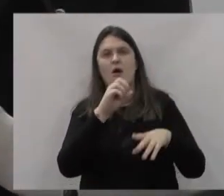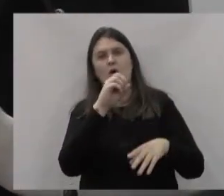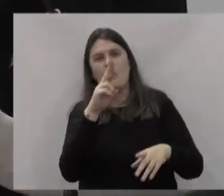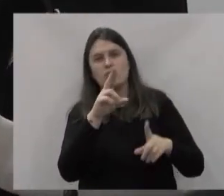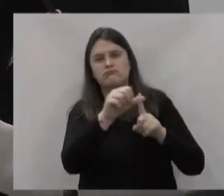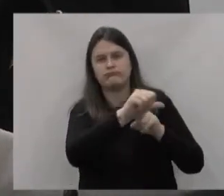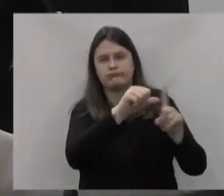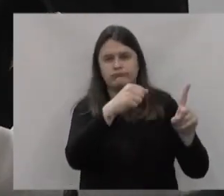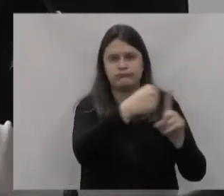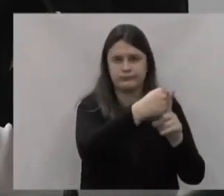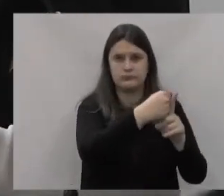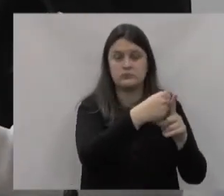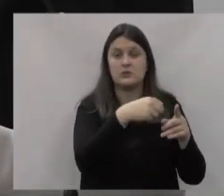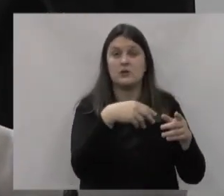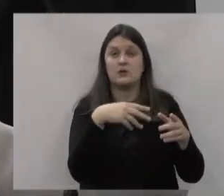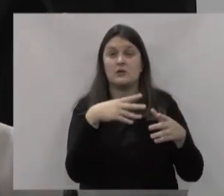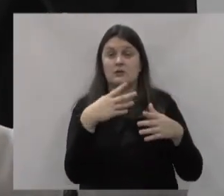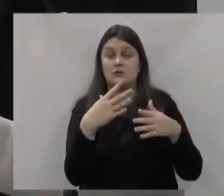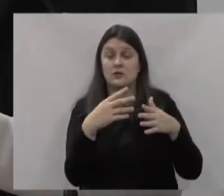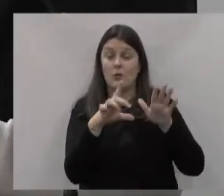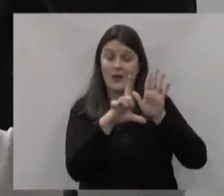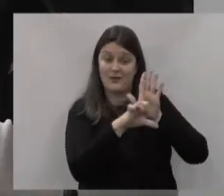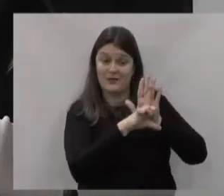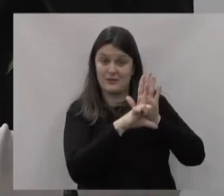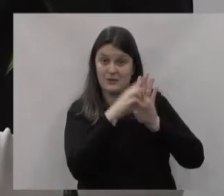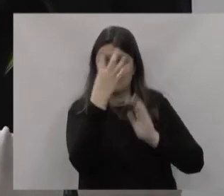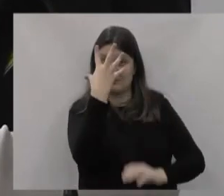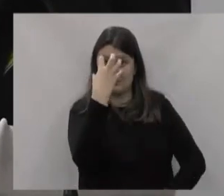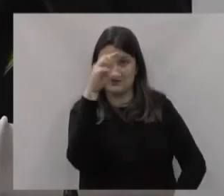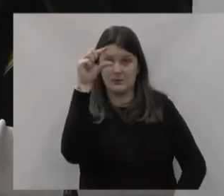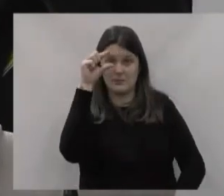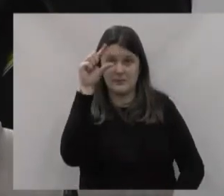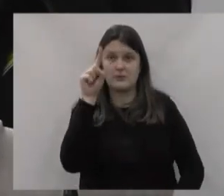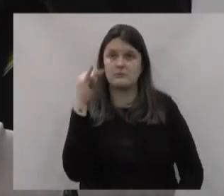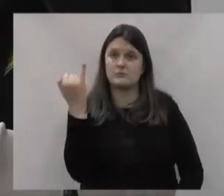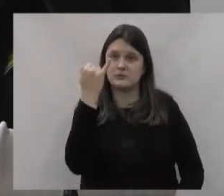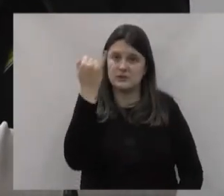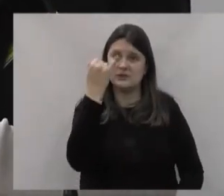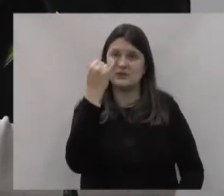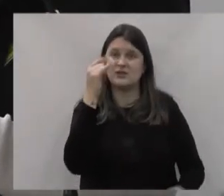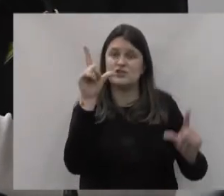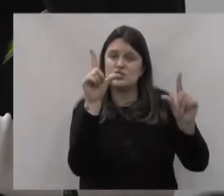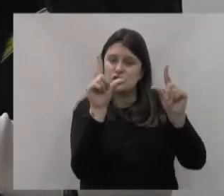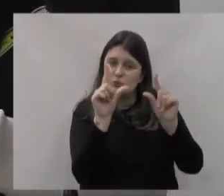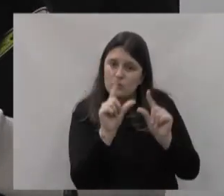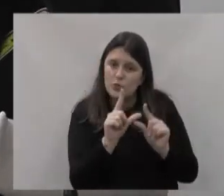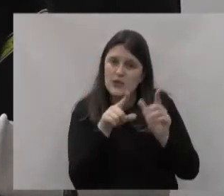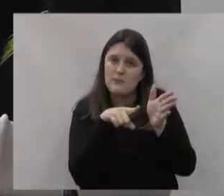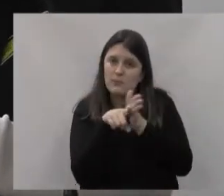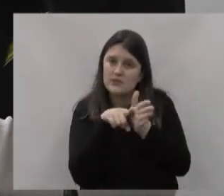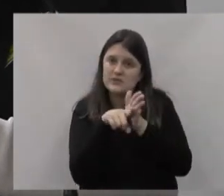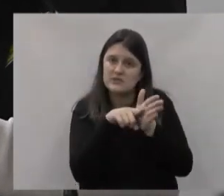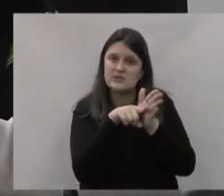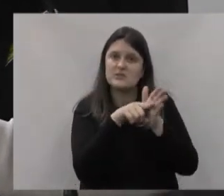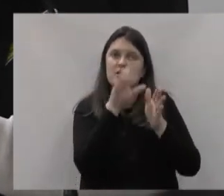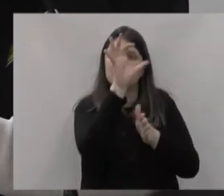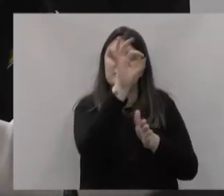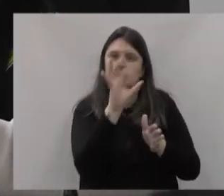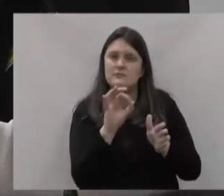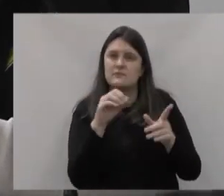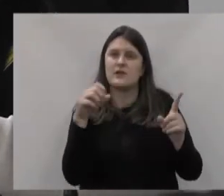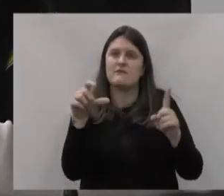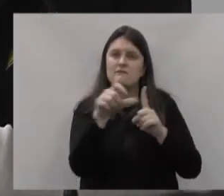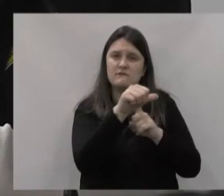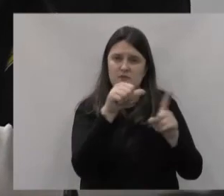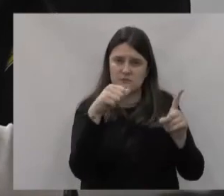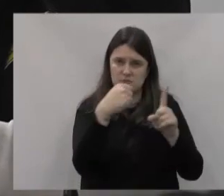feminicídio. Então, as ações da Lei Maria da Penha são de suma importância para que esse feminicídio fique cada vez mais longe, cada